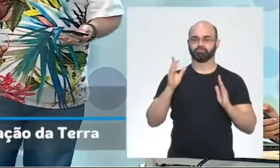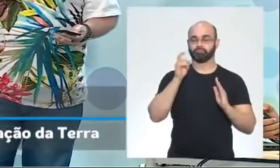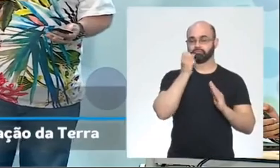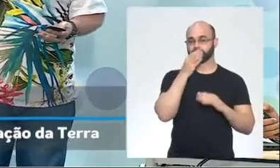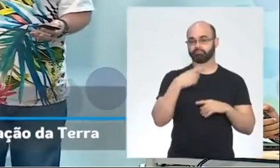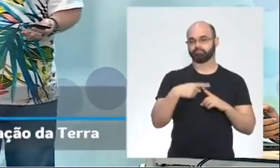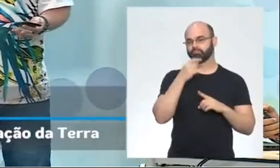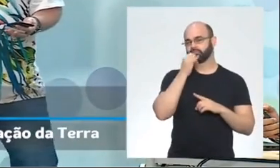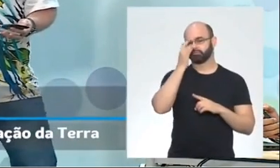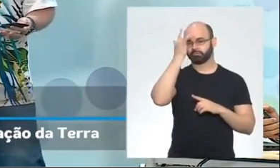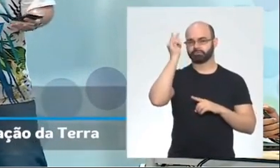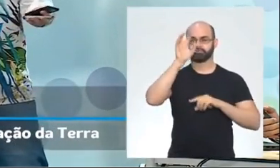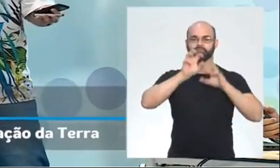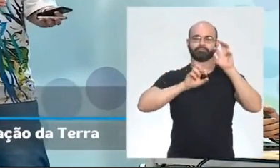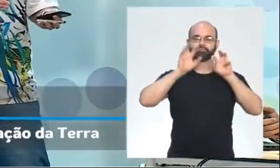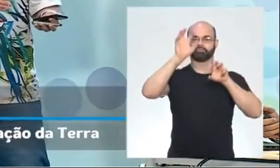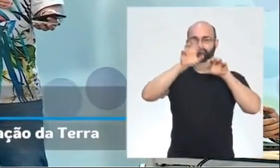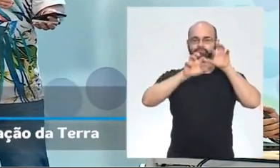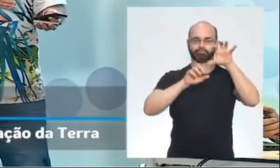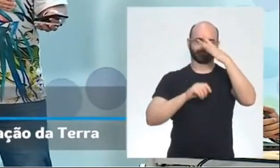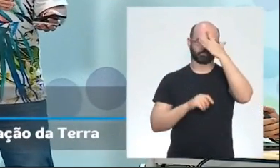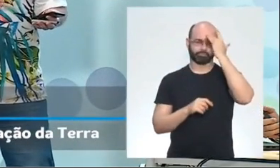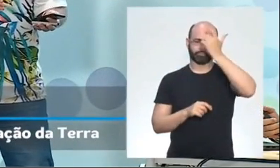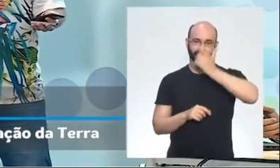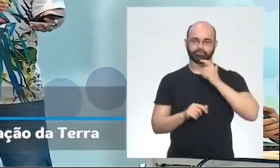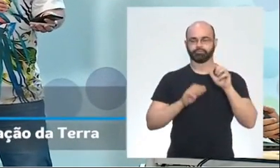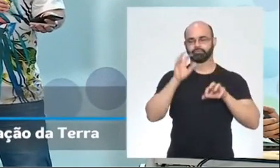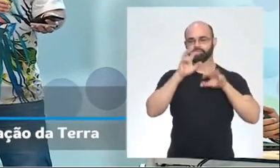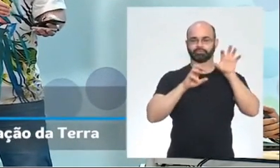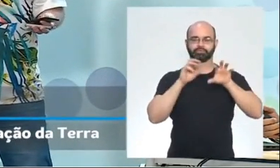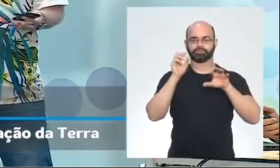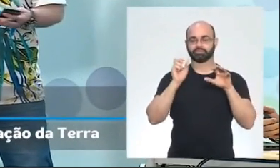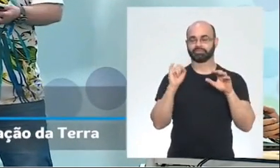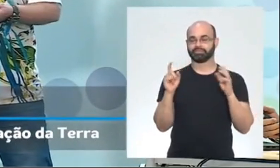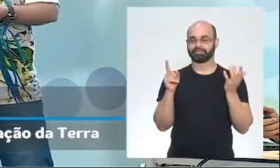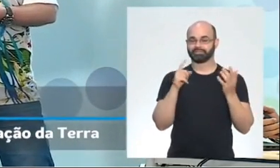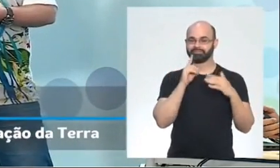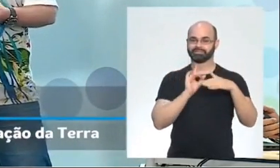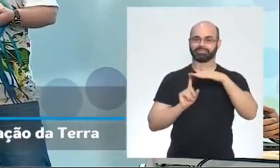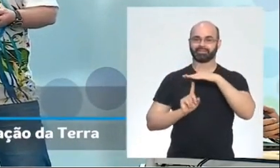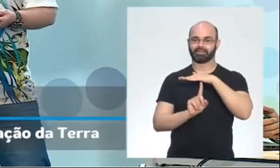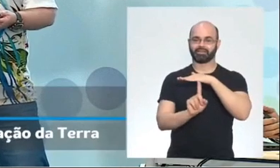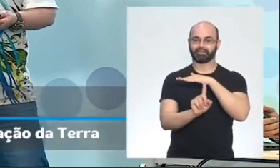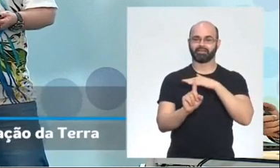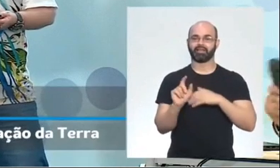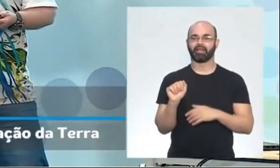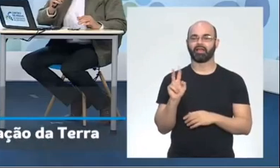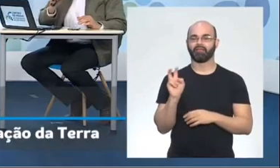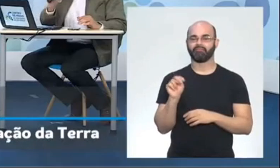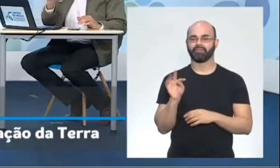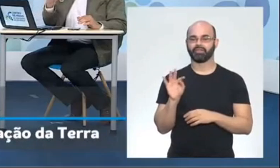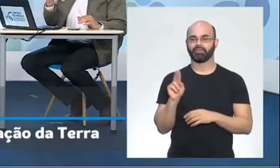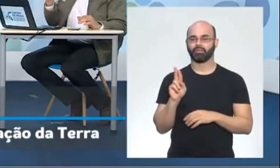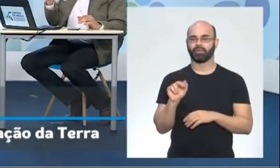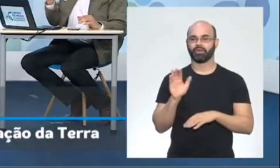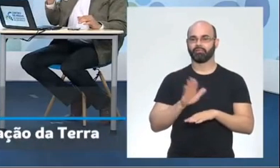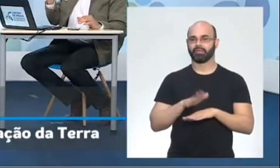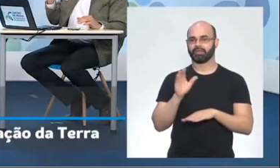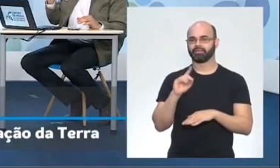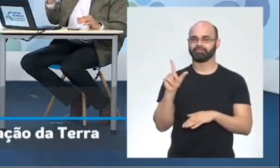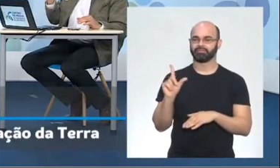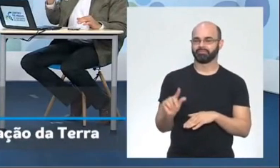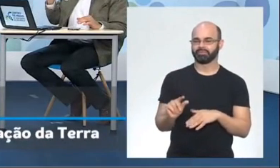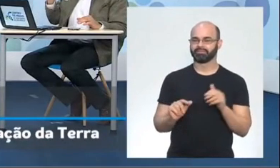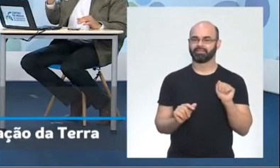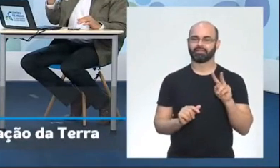alpinistas, por exemplo, né, que se eles querem, né, com uma maior aventura ou uma menor aventura, né, Carlos? Né, porque se ele quiser com uma maior